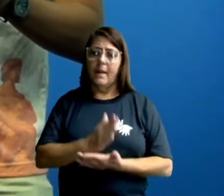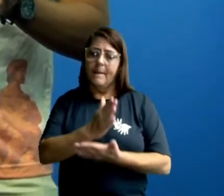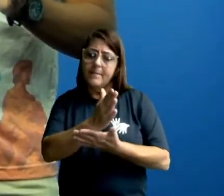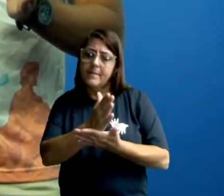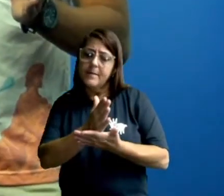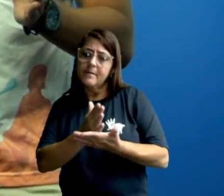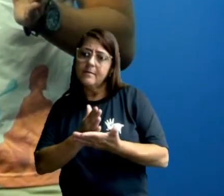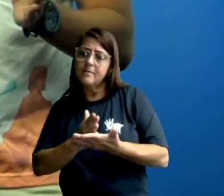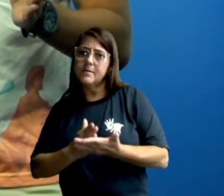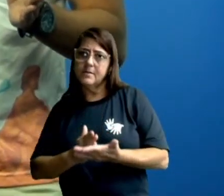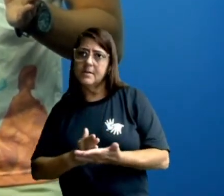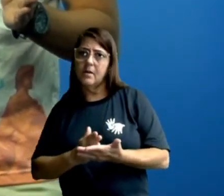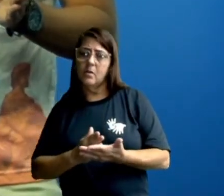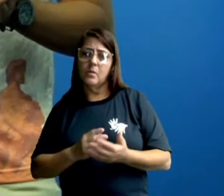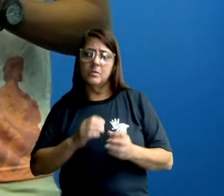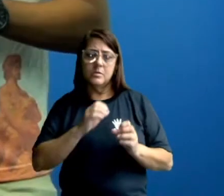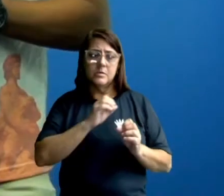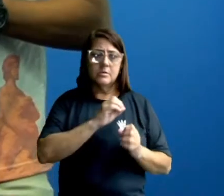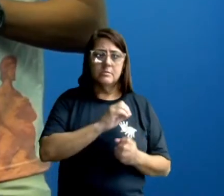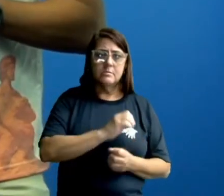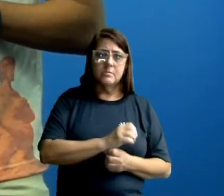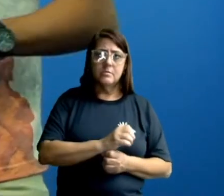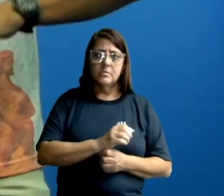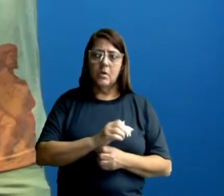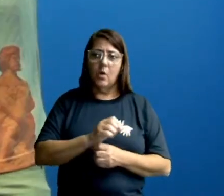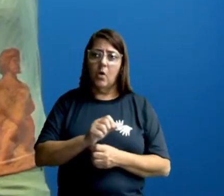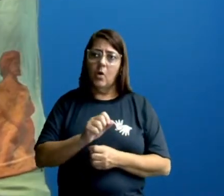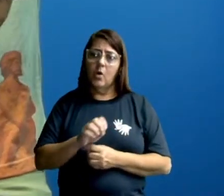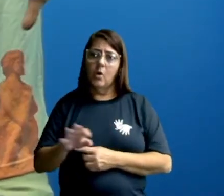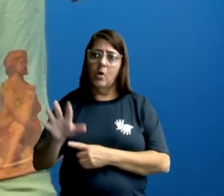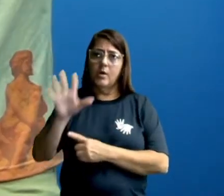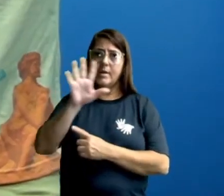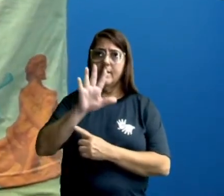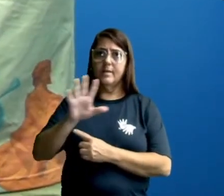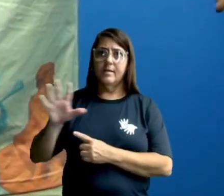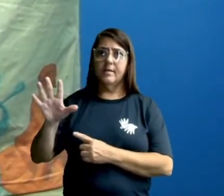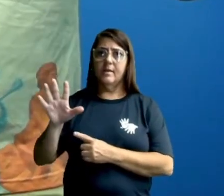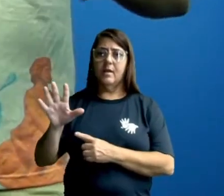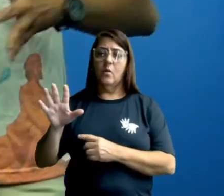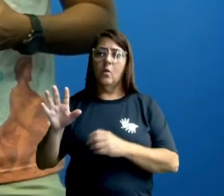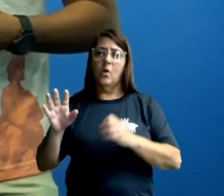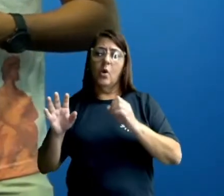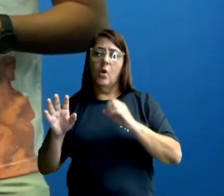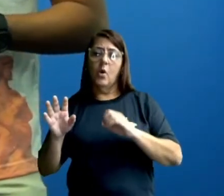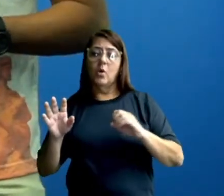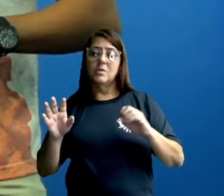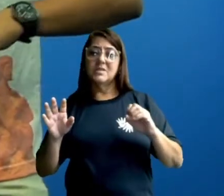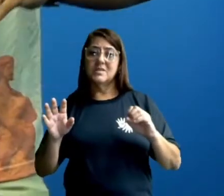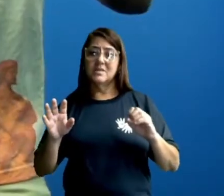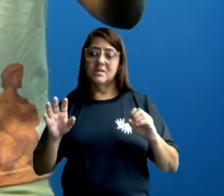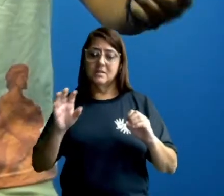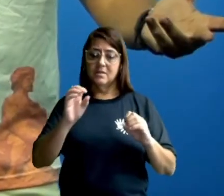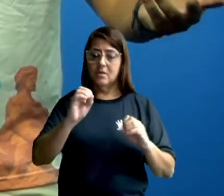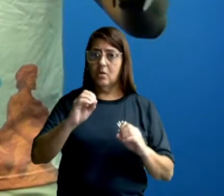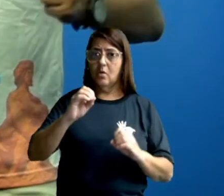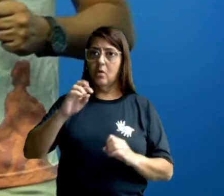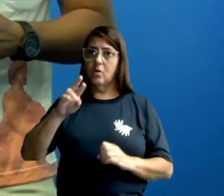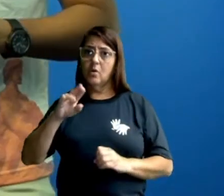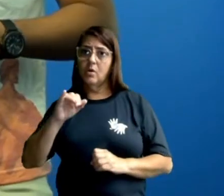parte oriental da Europa, enquanto que a parte ocidental seria uma parte